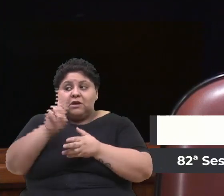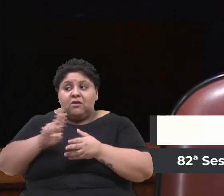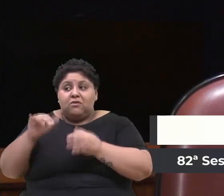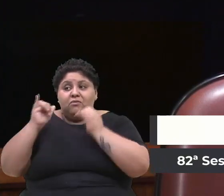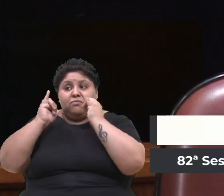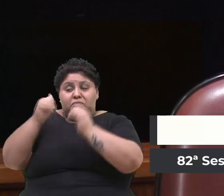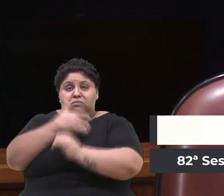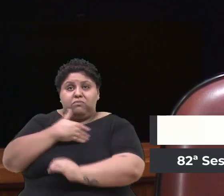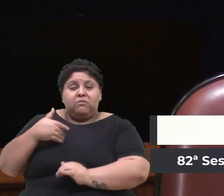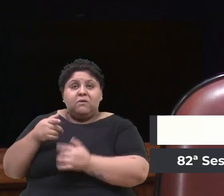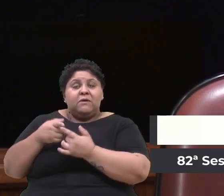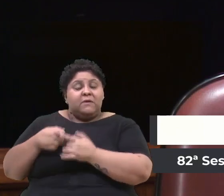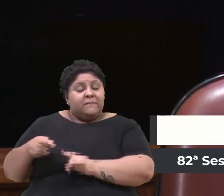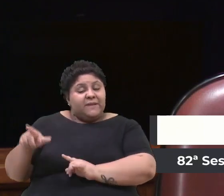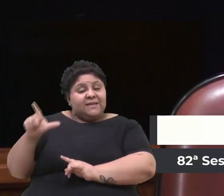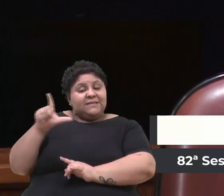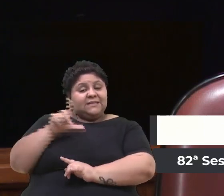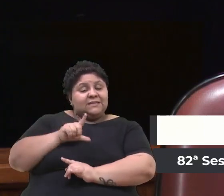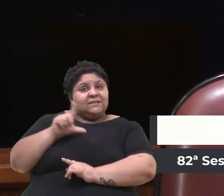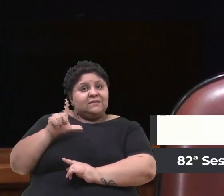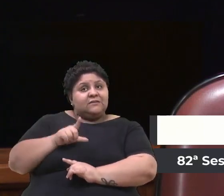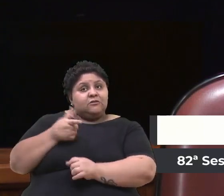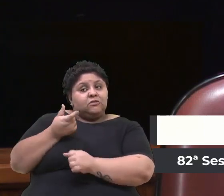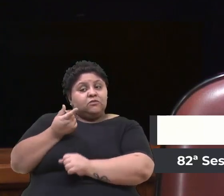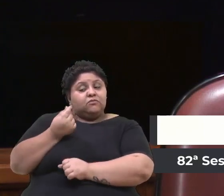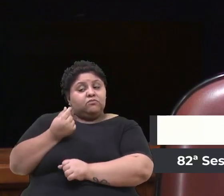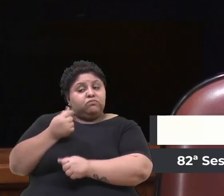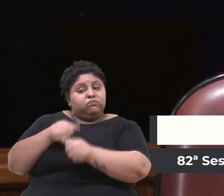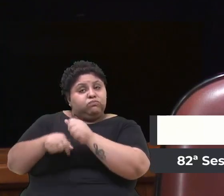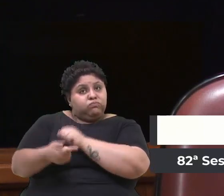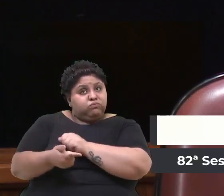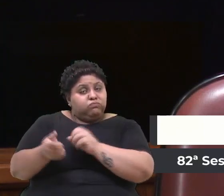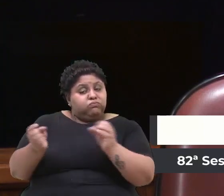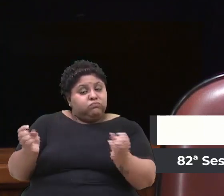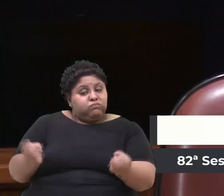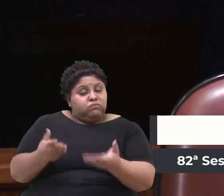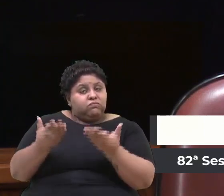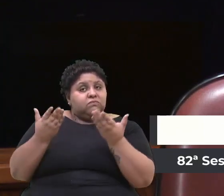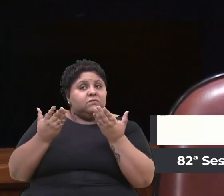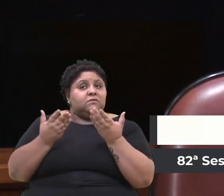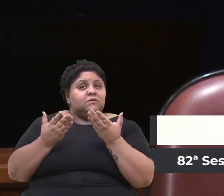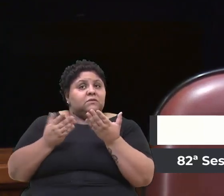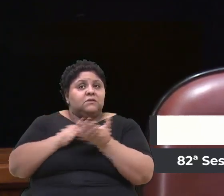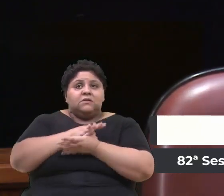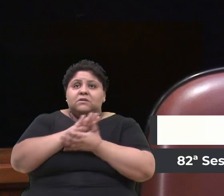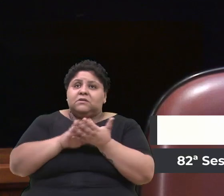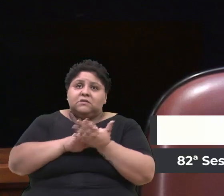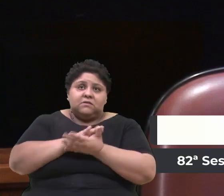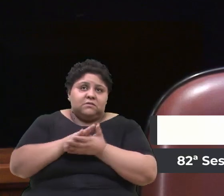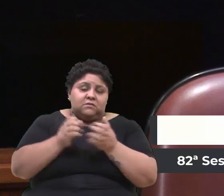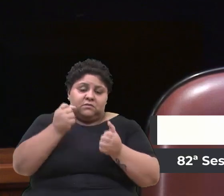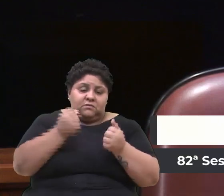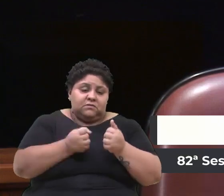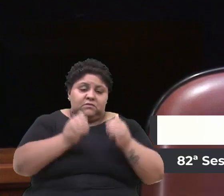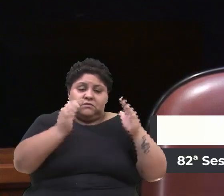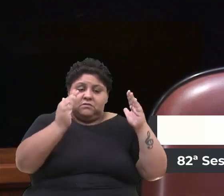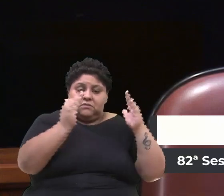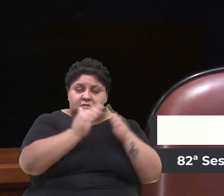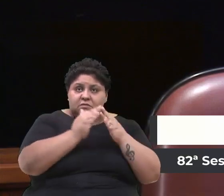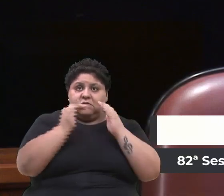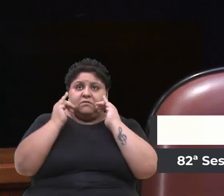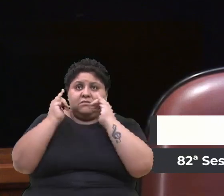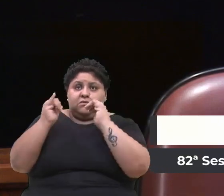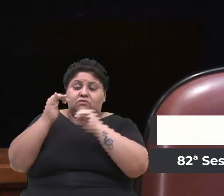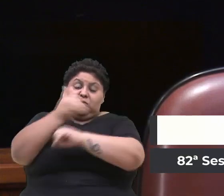que ter investimento, tem que ter incentivo. Ninguém vai deixar seu carro em casa se o ônibus passa